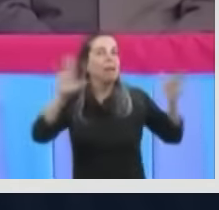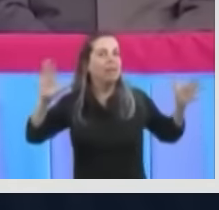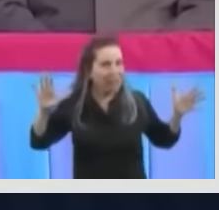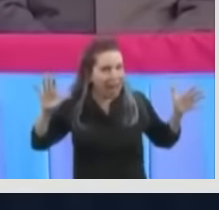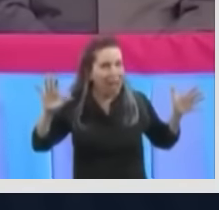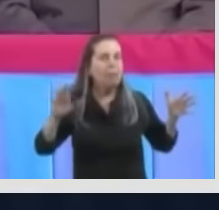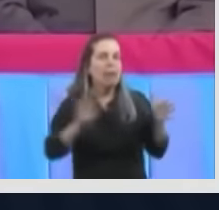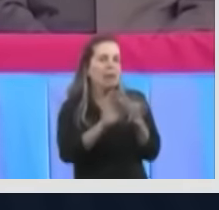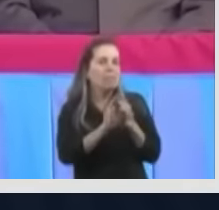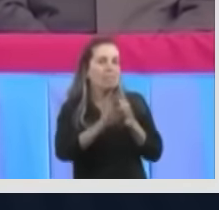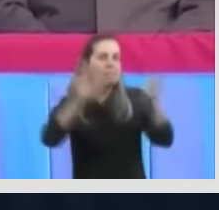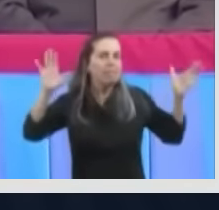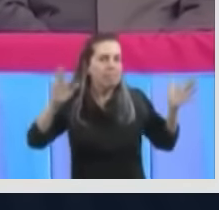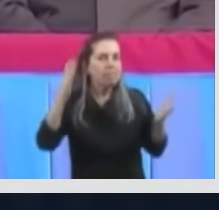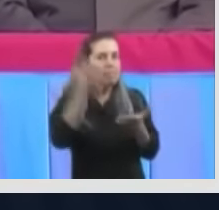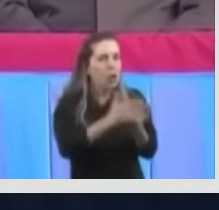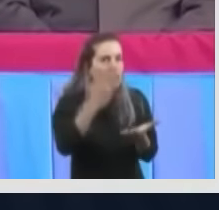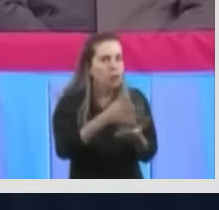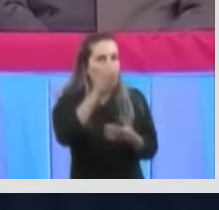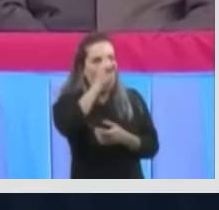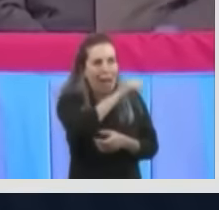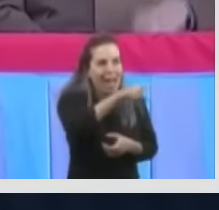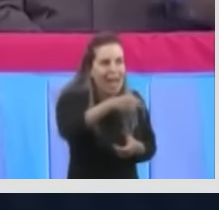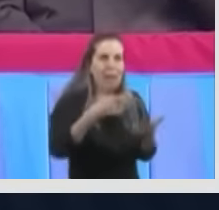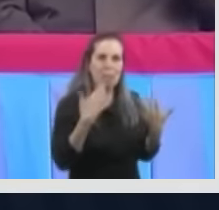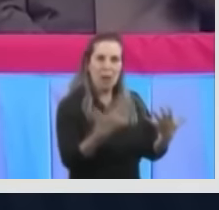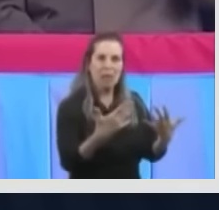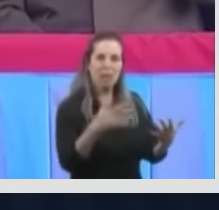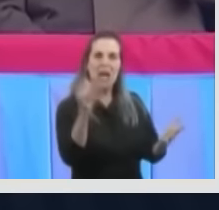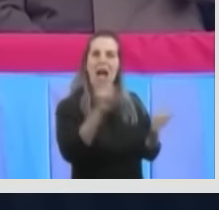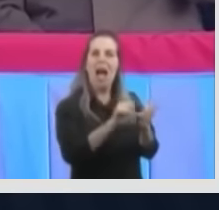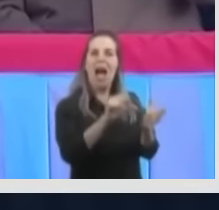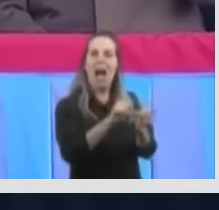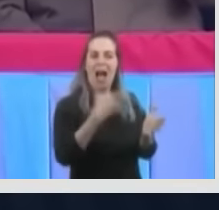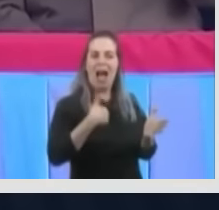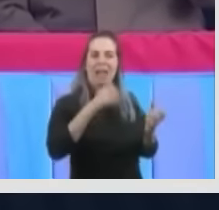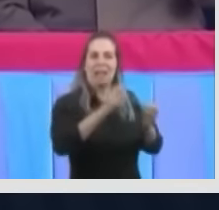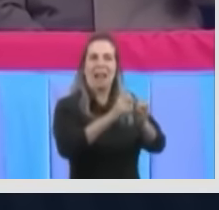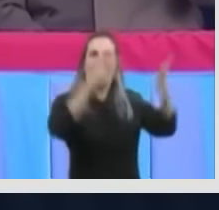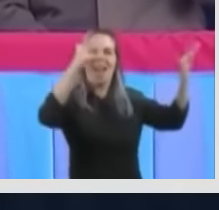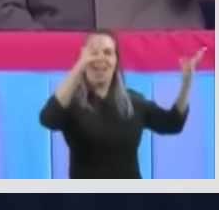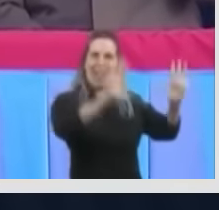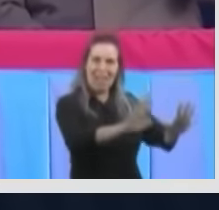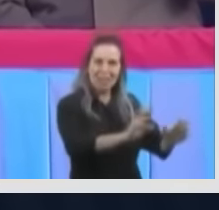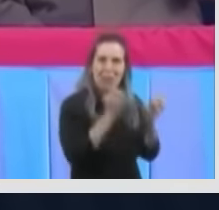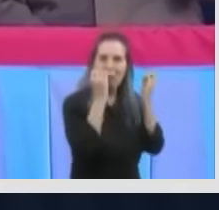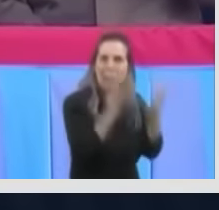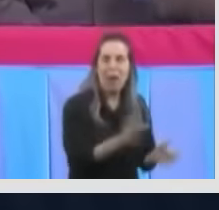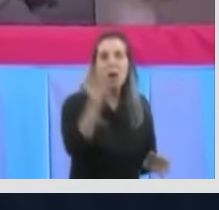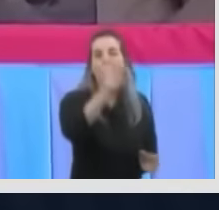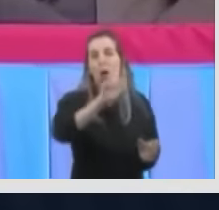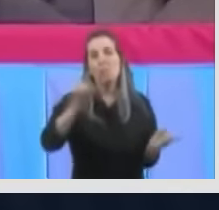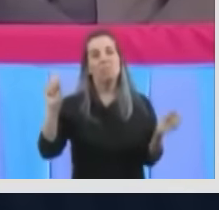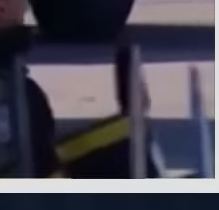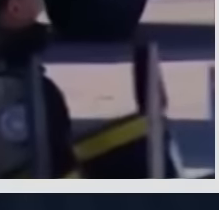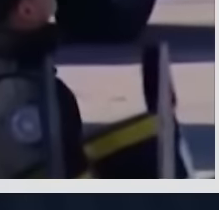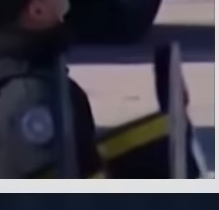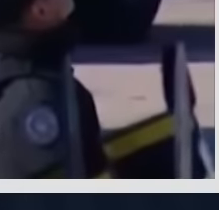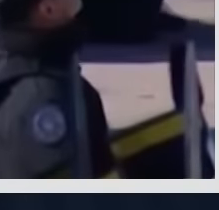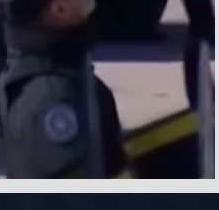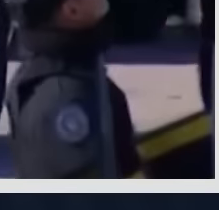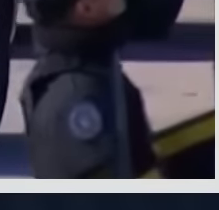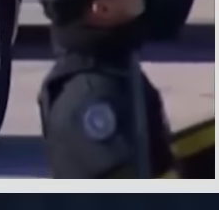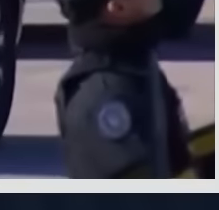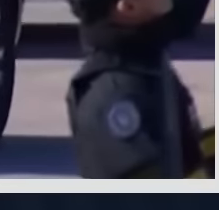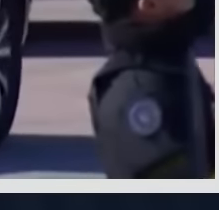Brasil. E também produtividade eles poderiam aumentar, porque eles não estão usando tecnologia de ponta, porque se negam a pagar